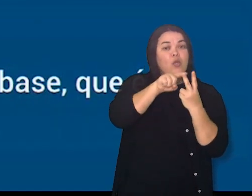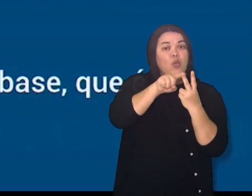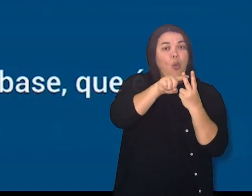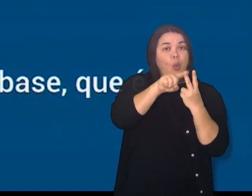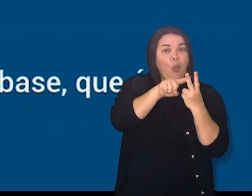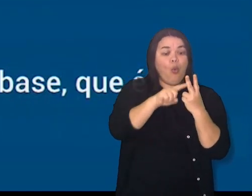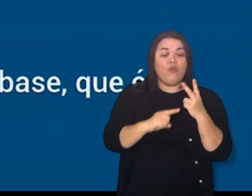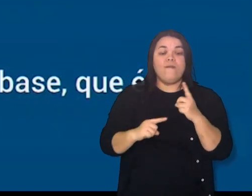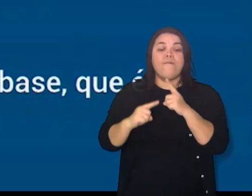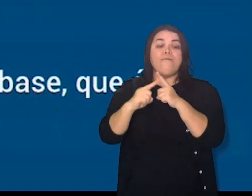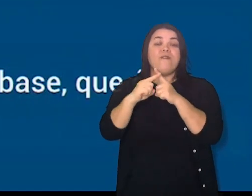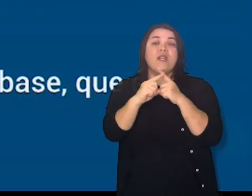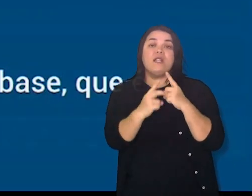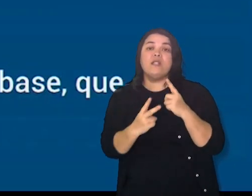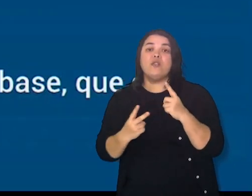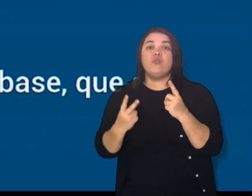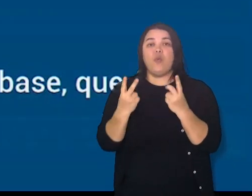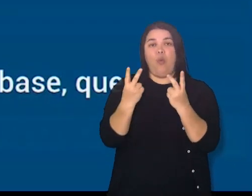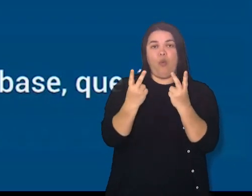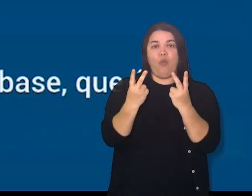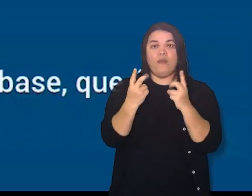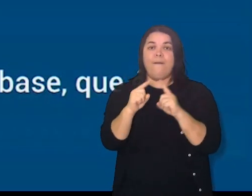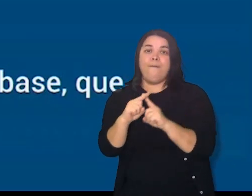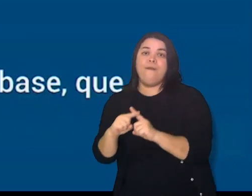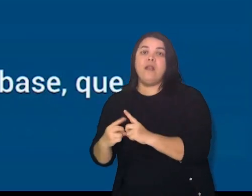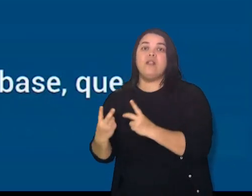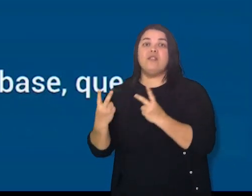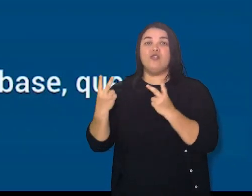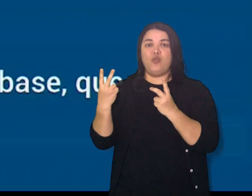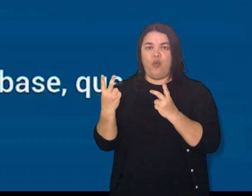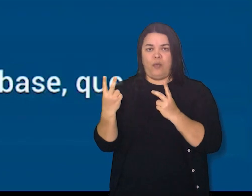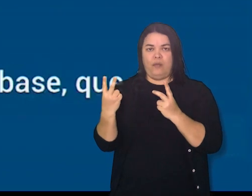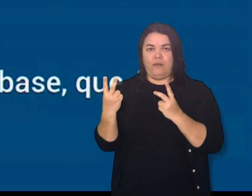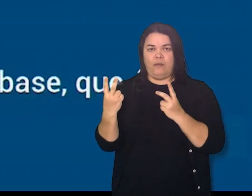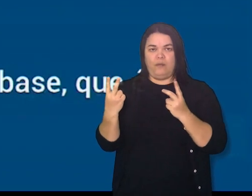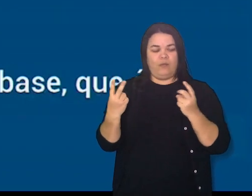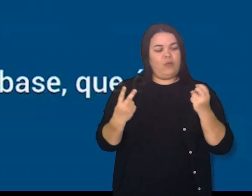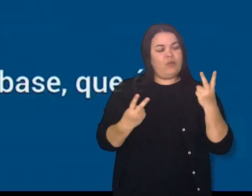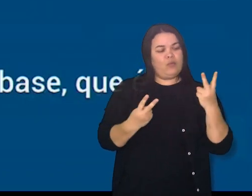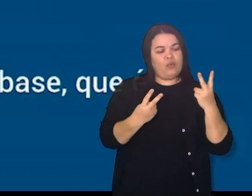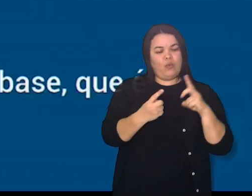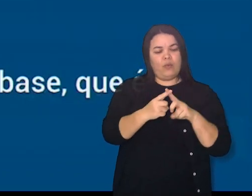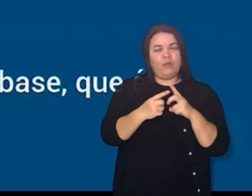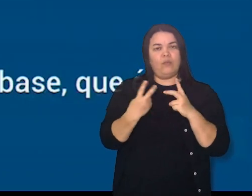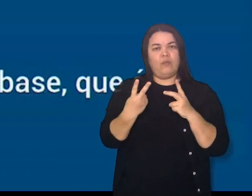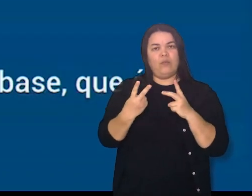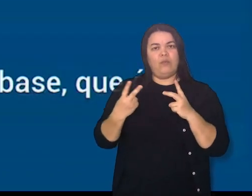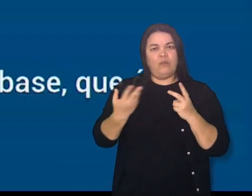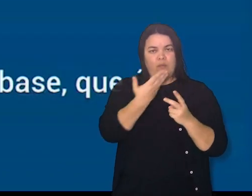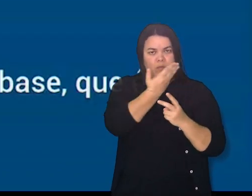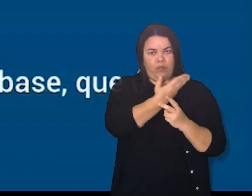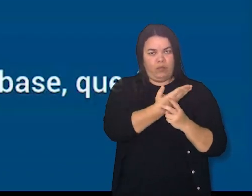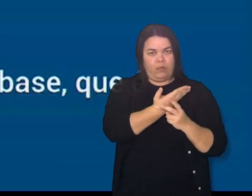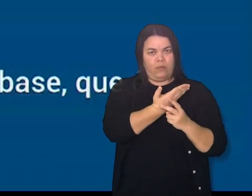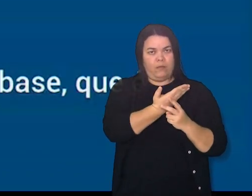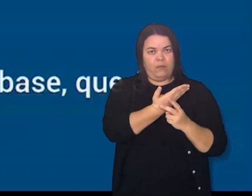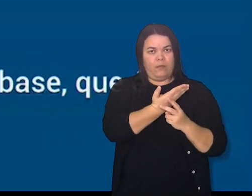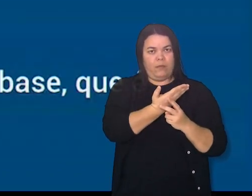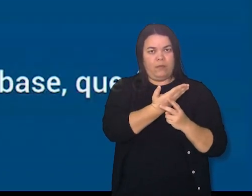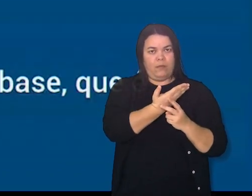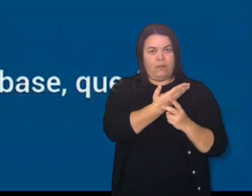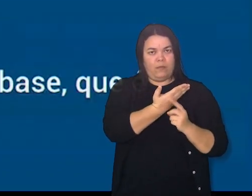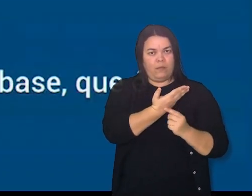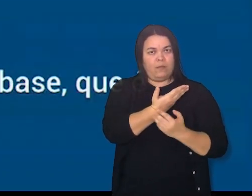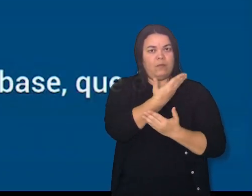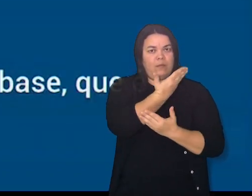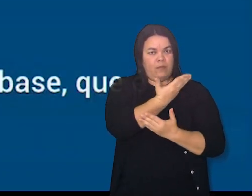significa dizer que eu vou multiplicar o 2 por ele mesmo, 3 vezes. Então, eu tenho 2 vezes 2,